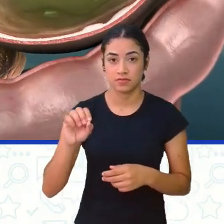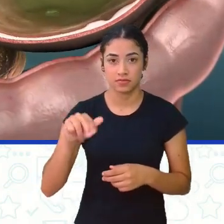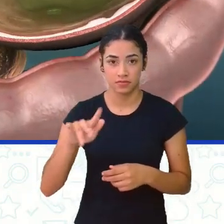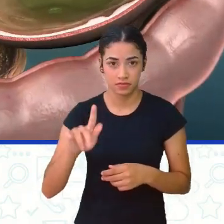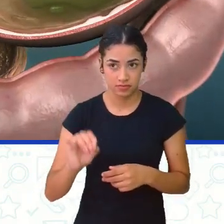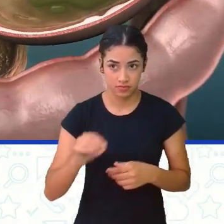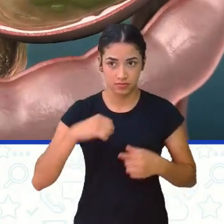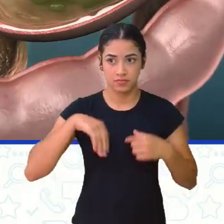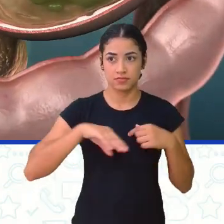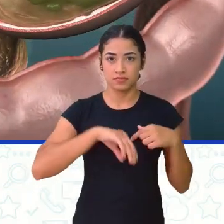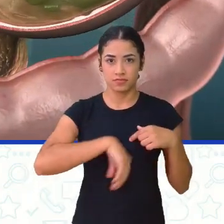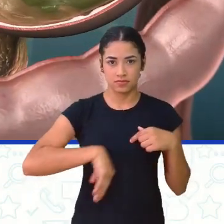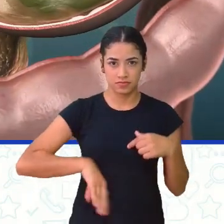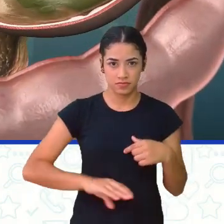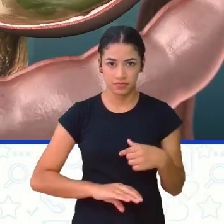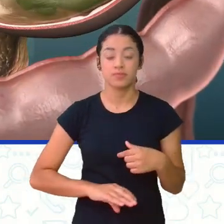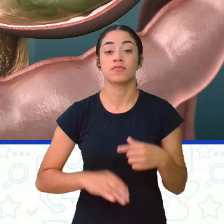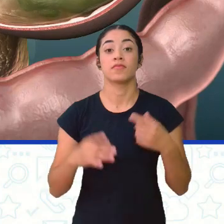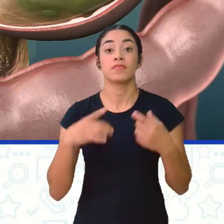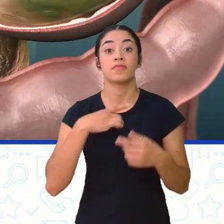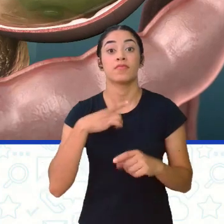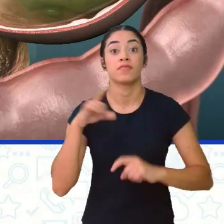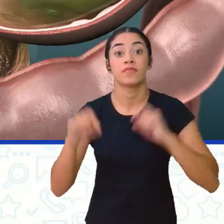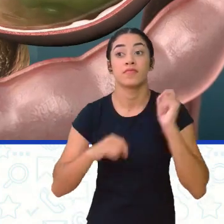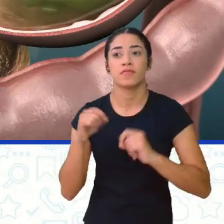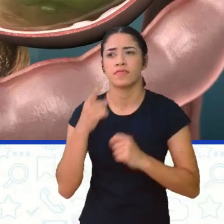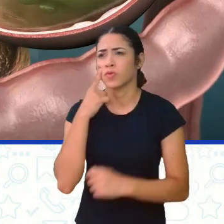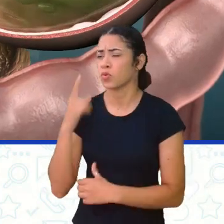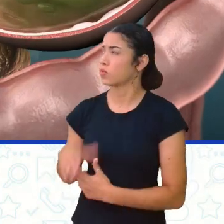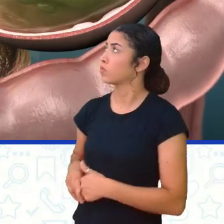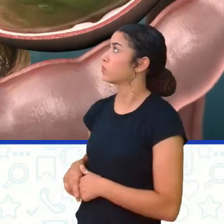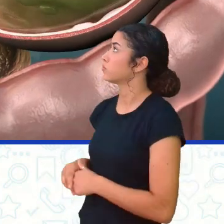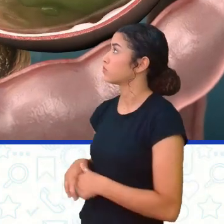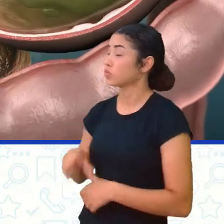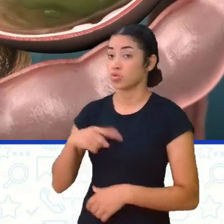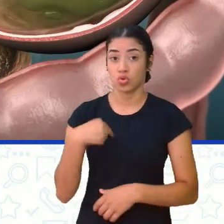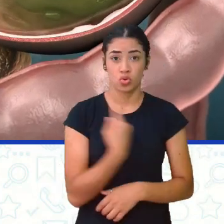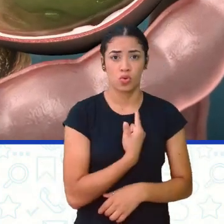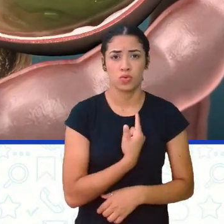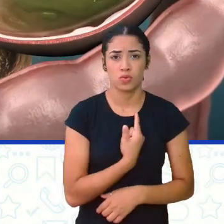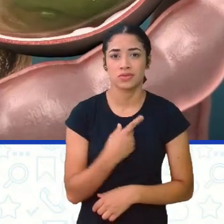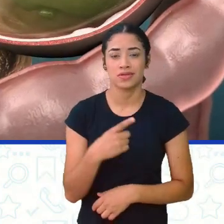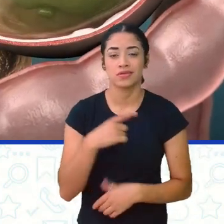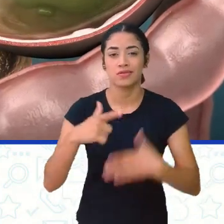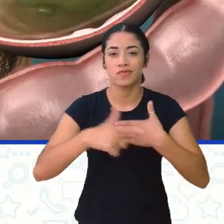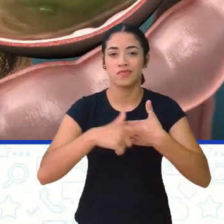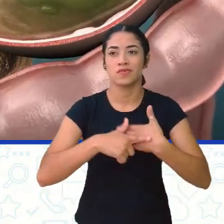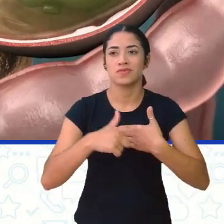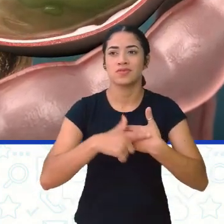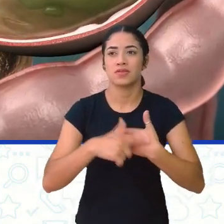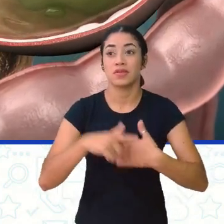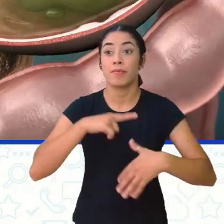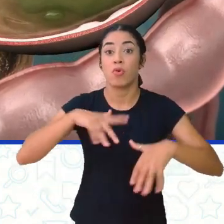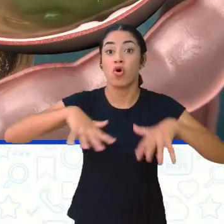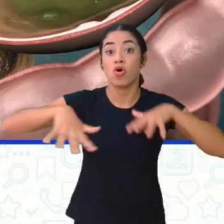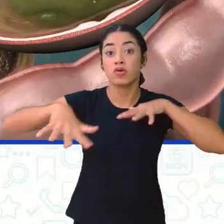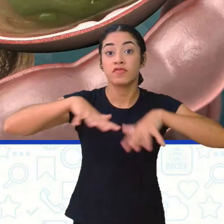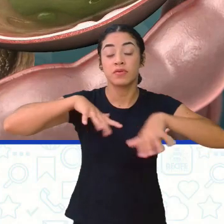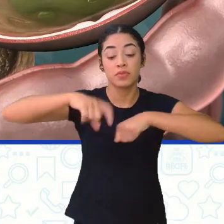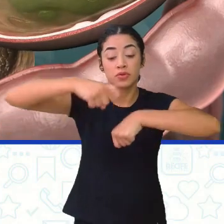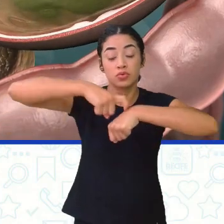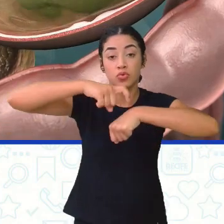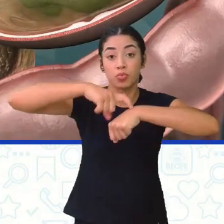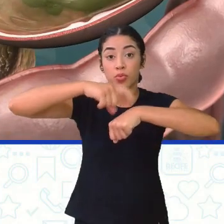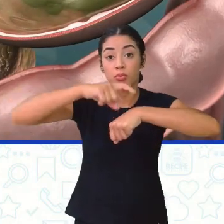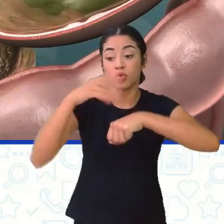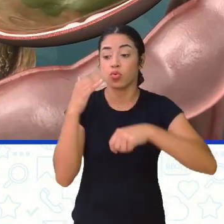chegada, e a digestão. Vejam que o nosso estômago, ele tem a função também de realizar alguns movimentos na hora que o